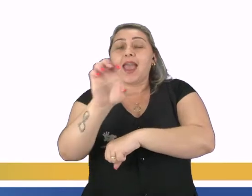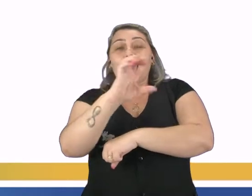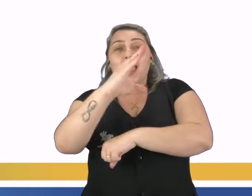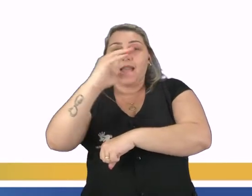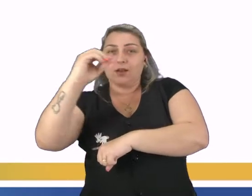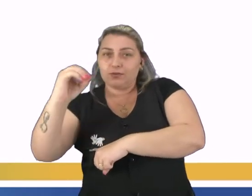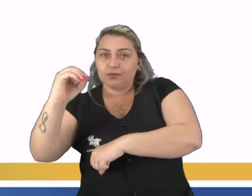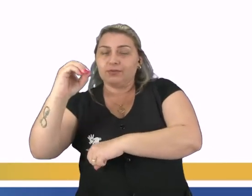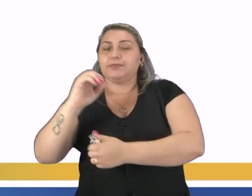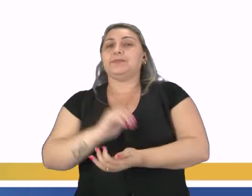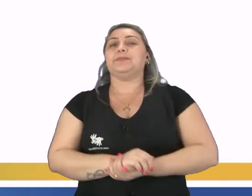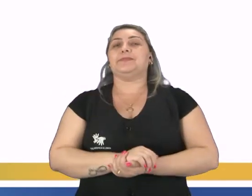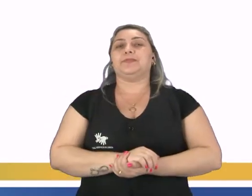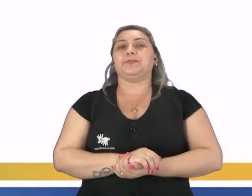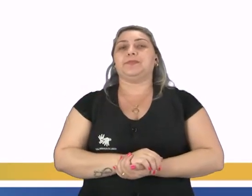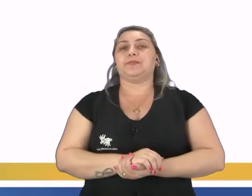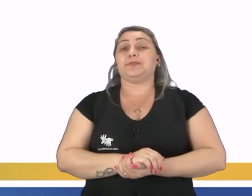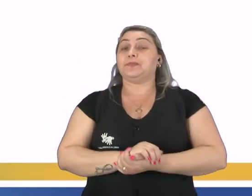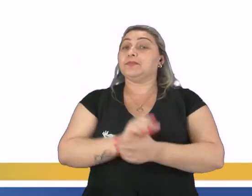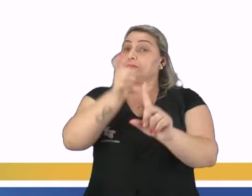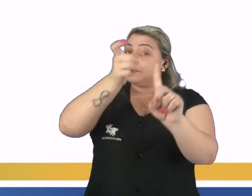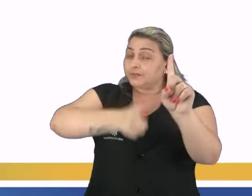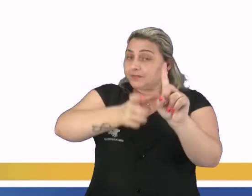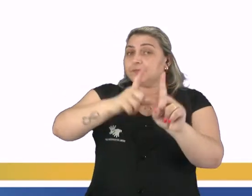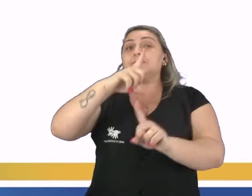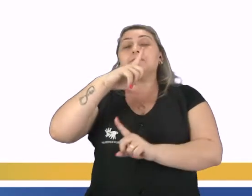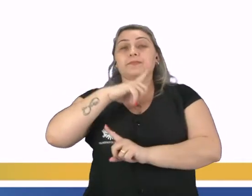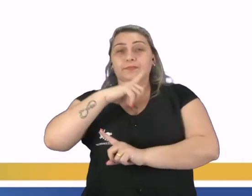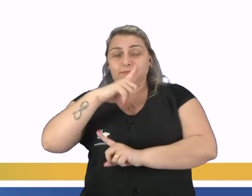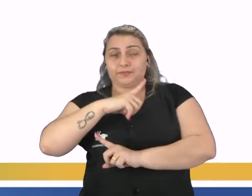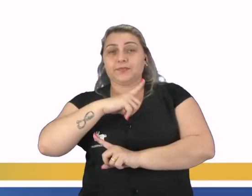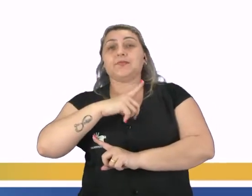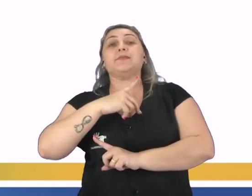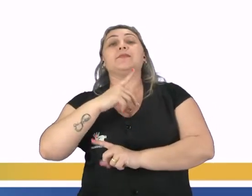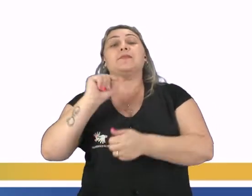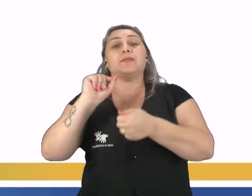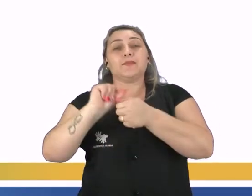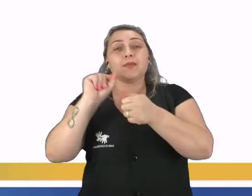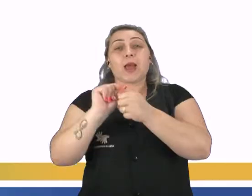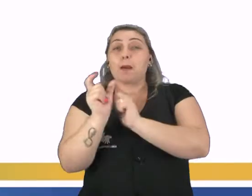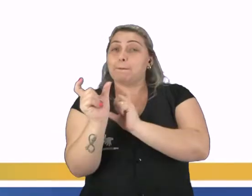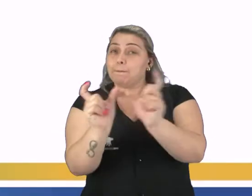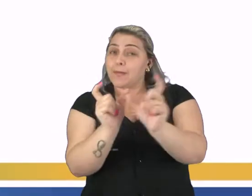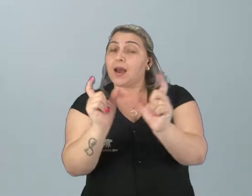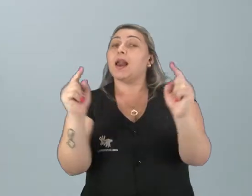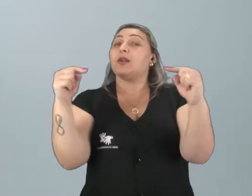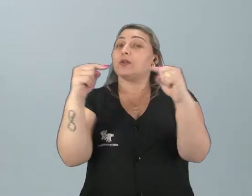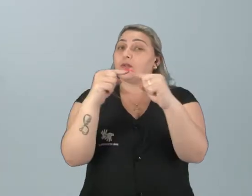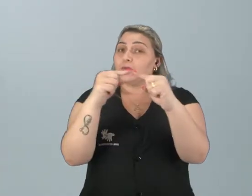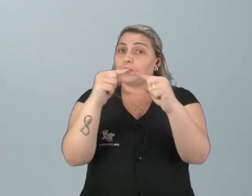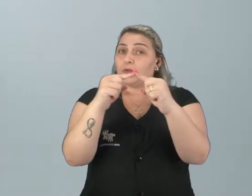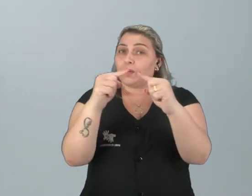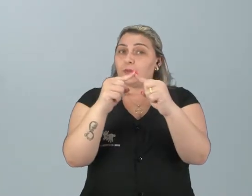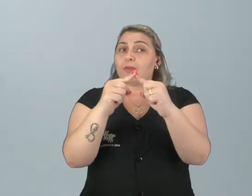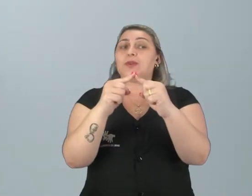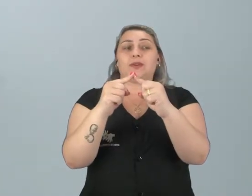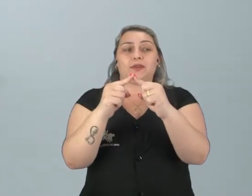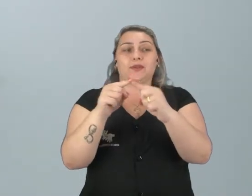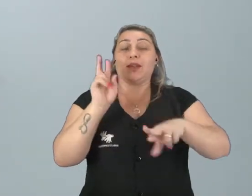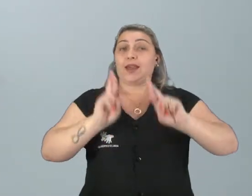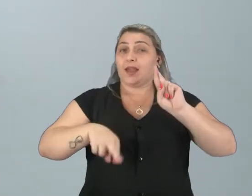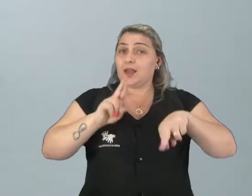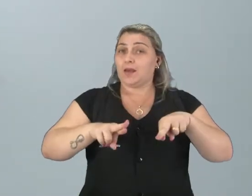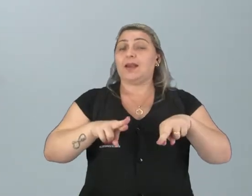eco. No caso, o personagem ele teve a intenção de fazer a rima, só que a rima dele saiu forçada, não saiu